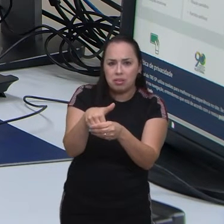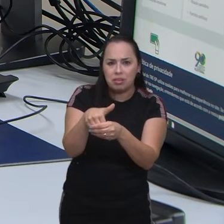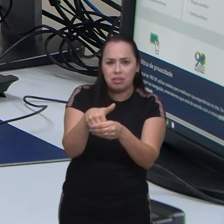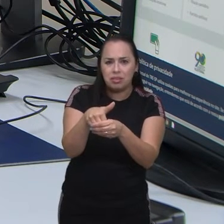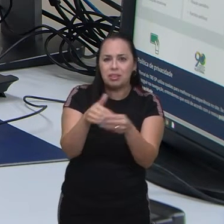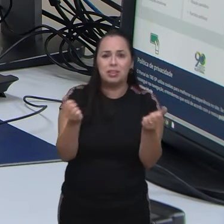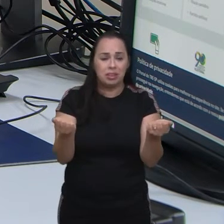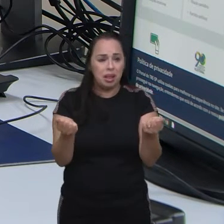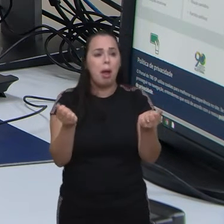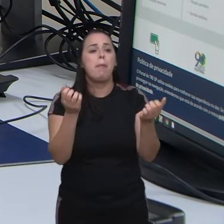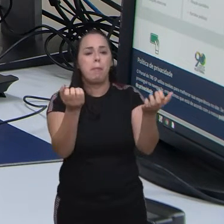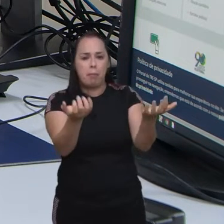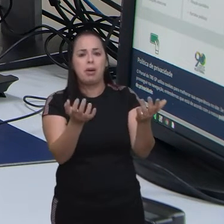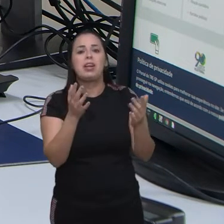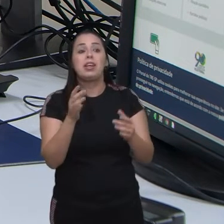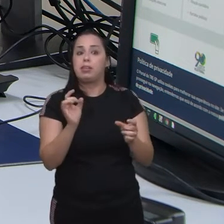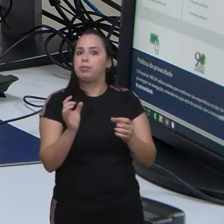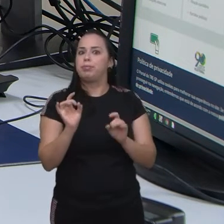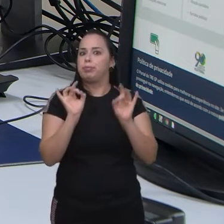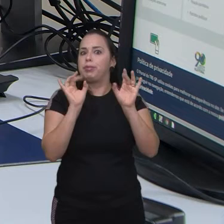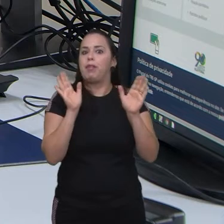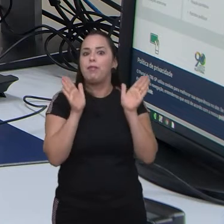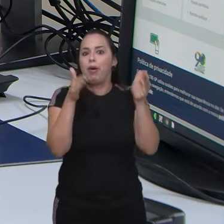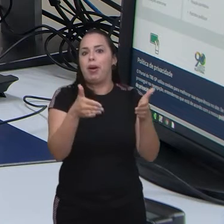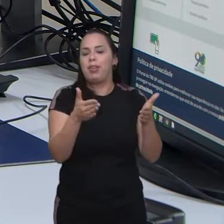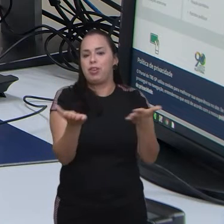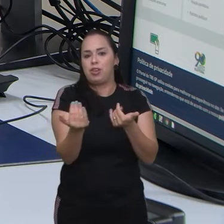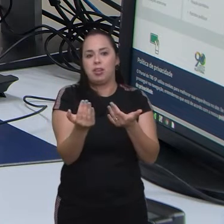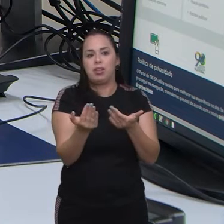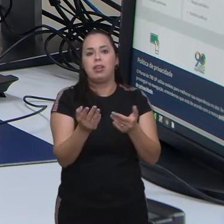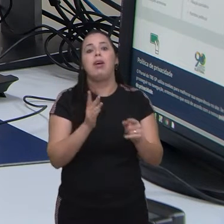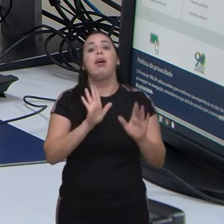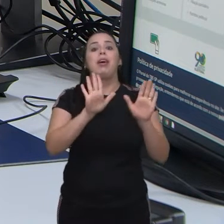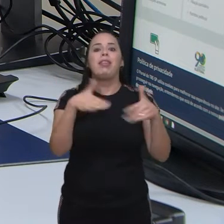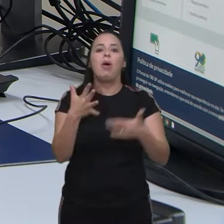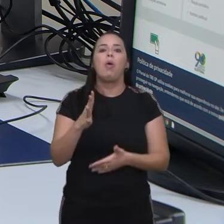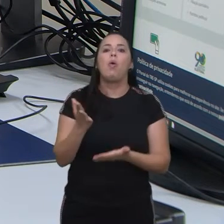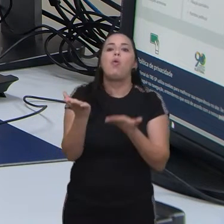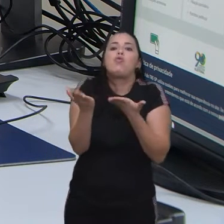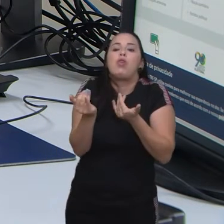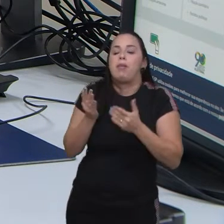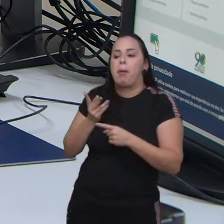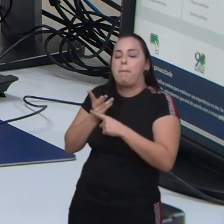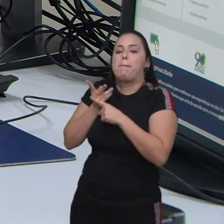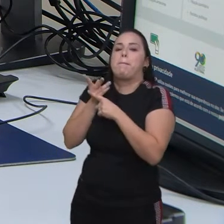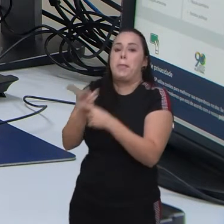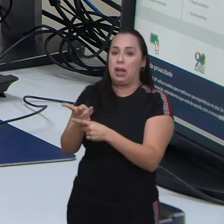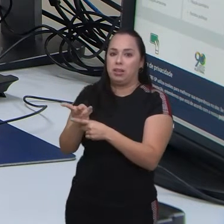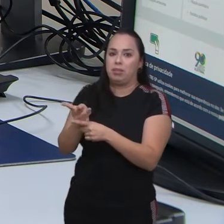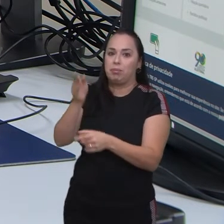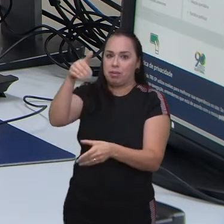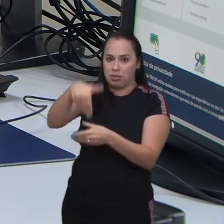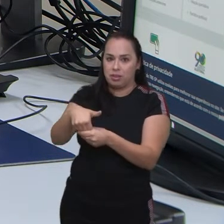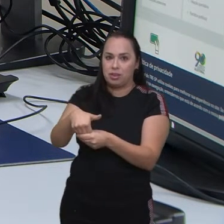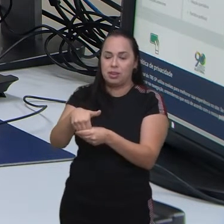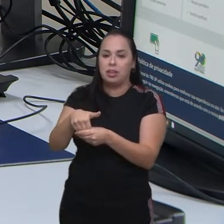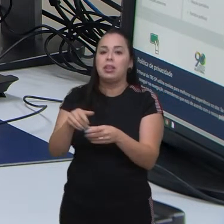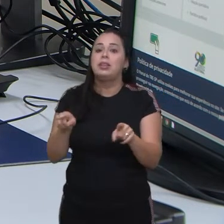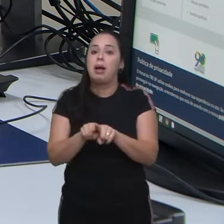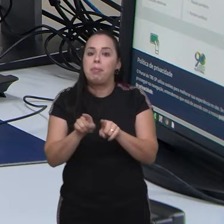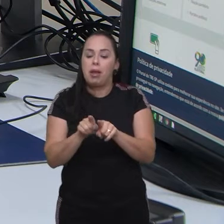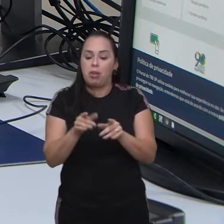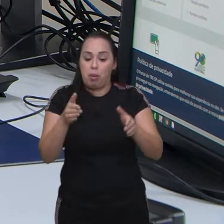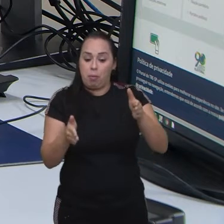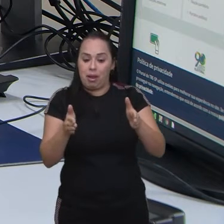não tiraram o primeiro título, em especial os jovens, e aí a procura começou a aumentar, também por conta do